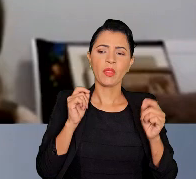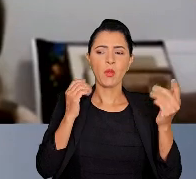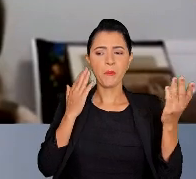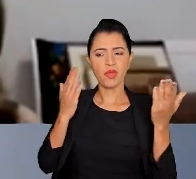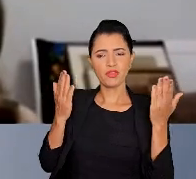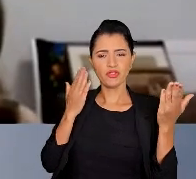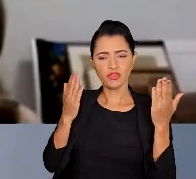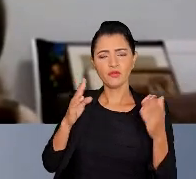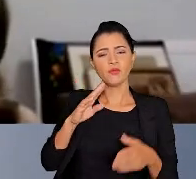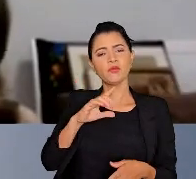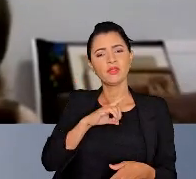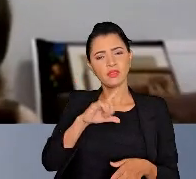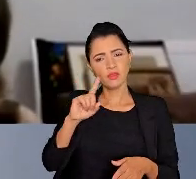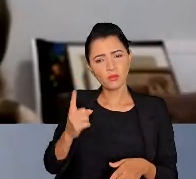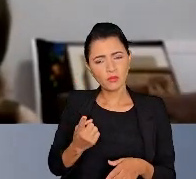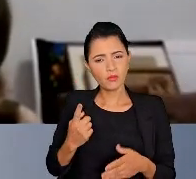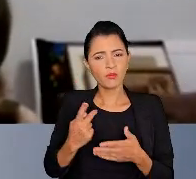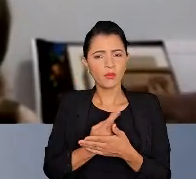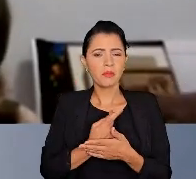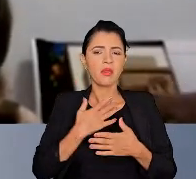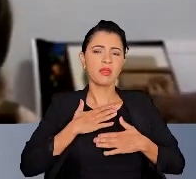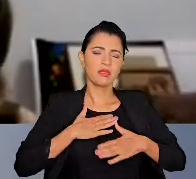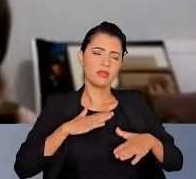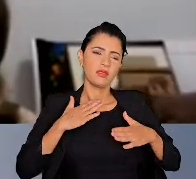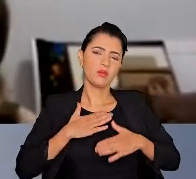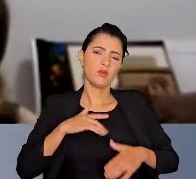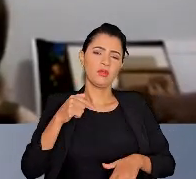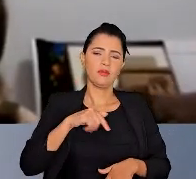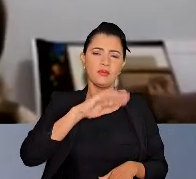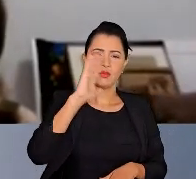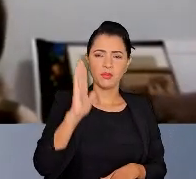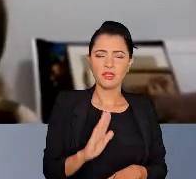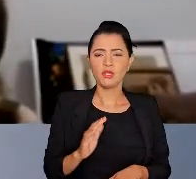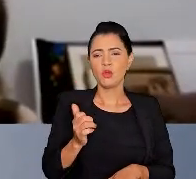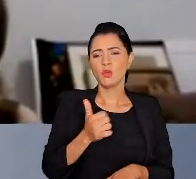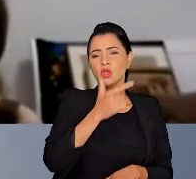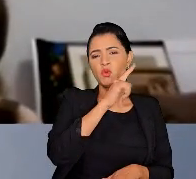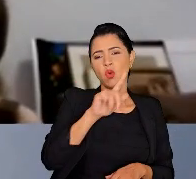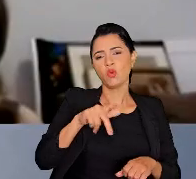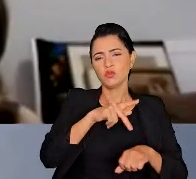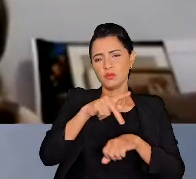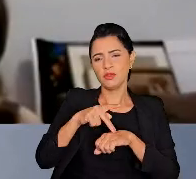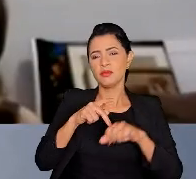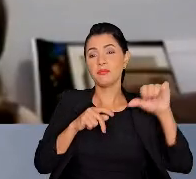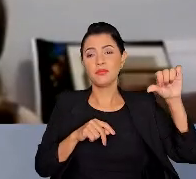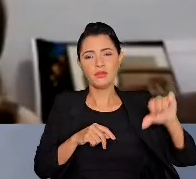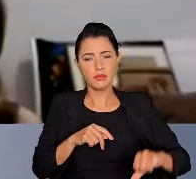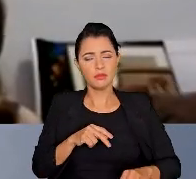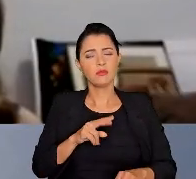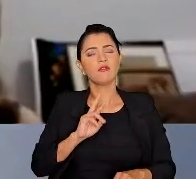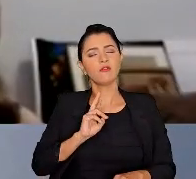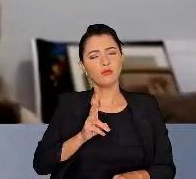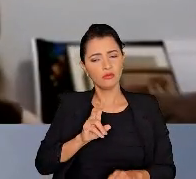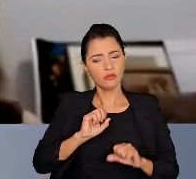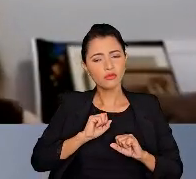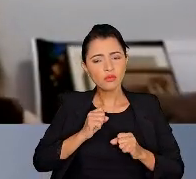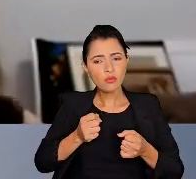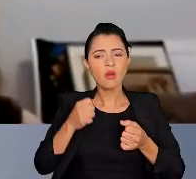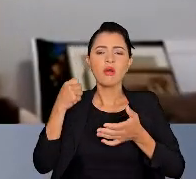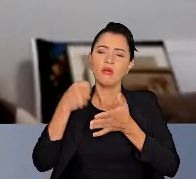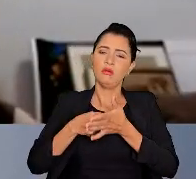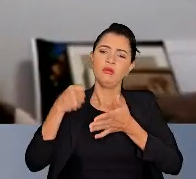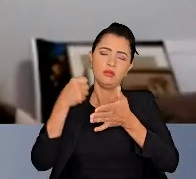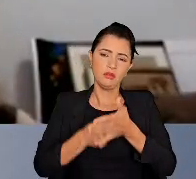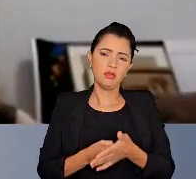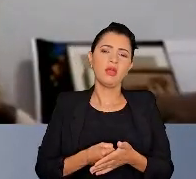comparativamente, temos uma situação mais tranquila aqui no Brasil do que em outros países. Vamos continuar a lutar para que isso